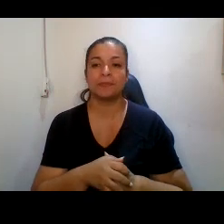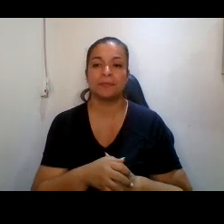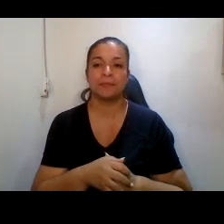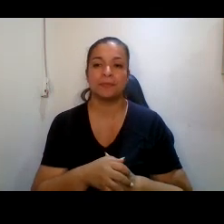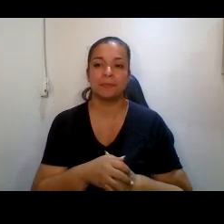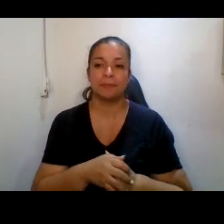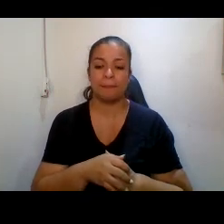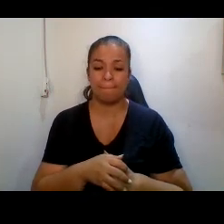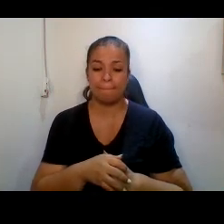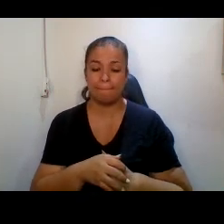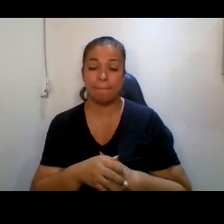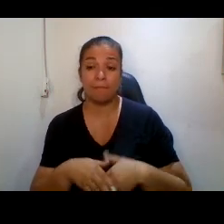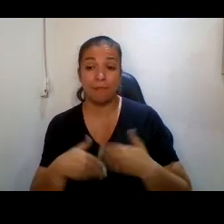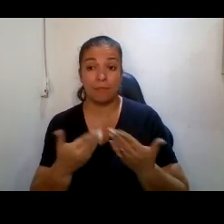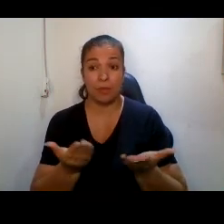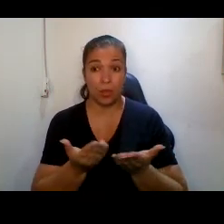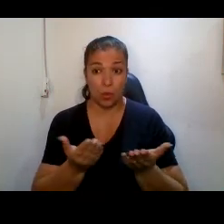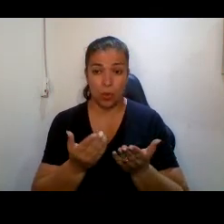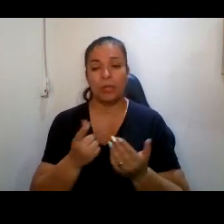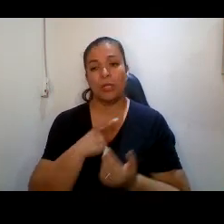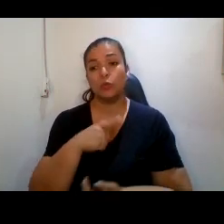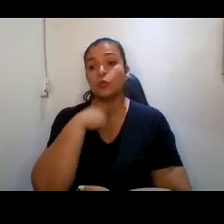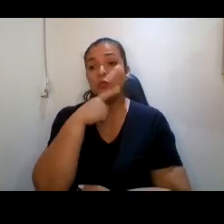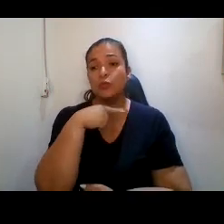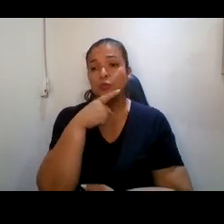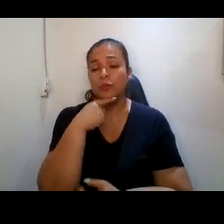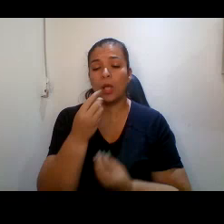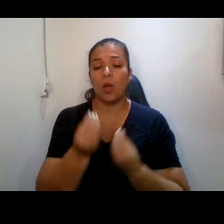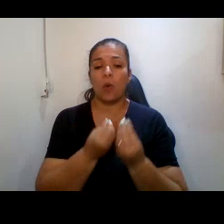Aí agora eu estou com uma certa dúvida, como que eu elaboro